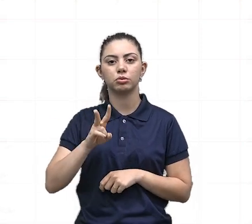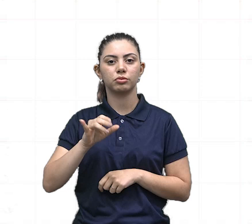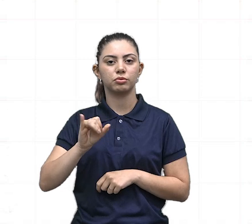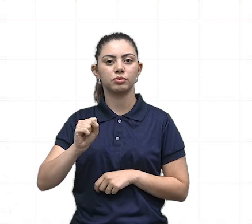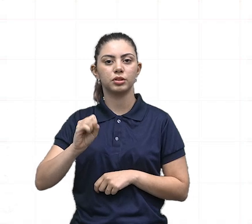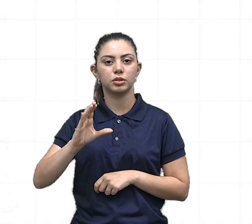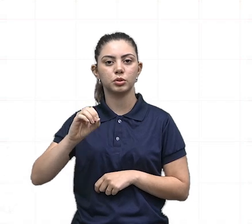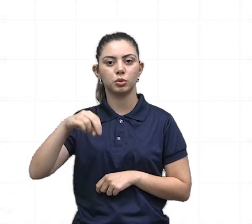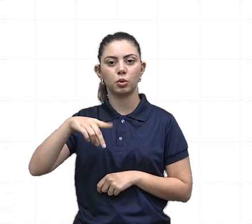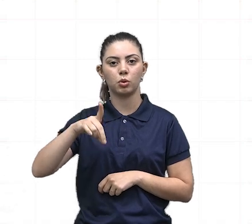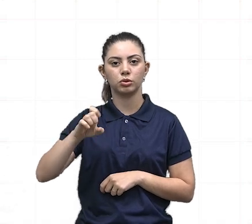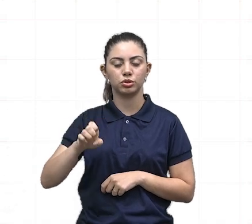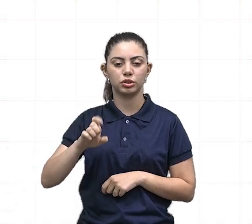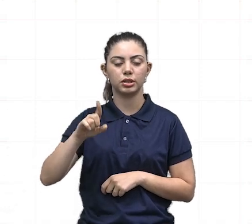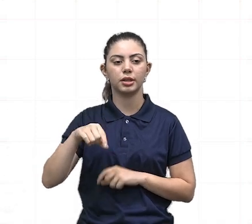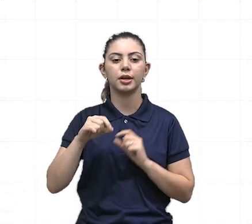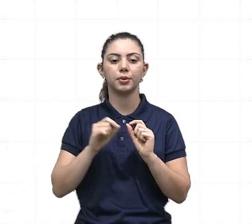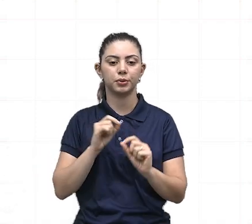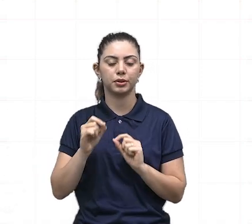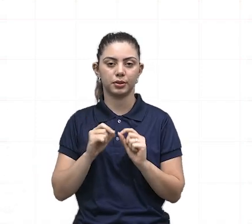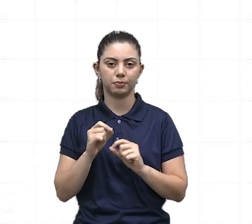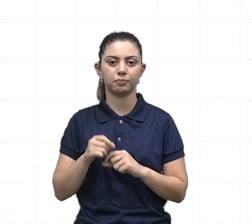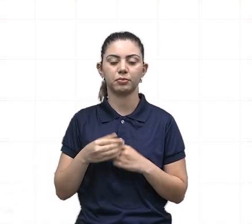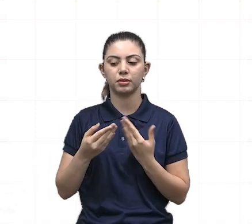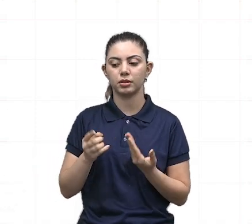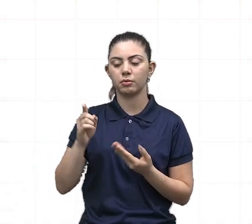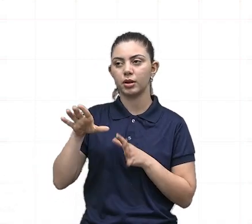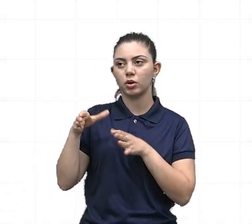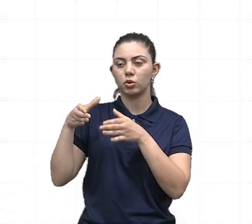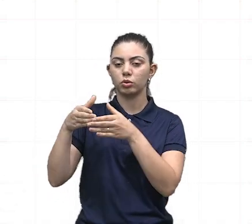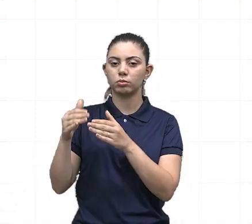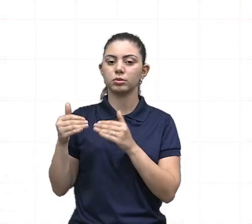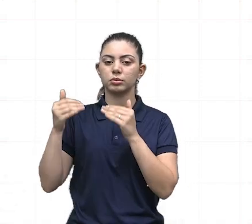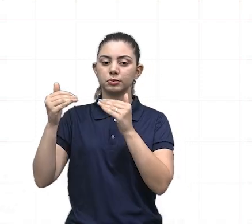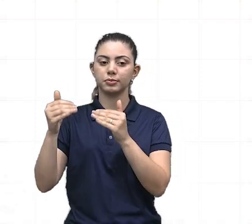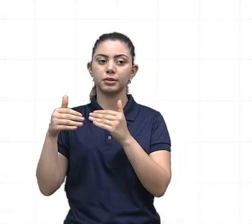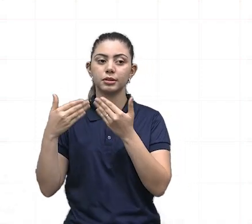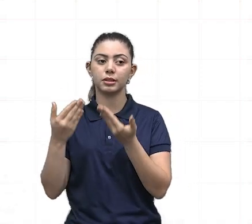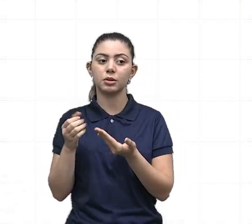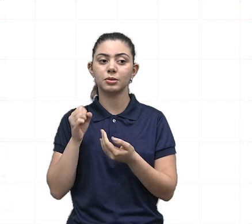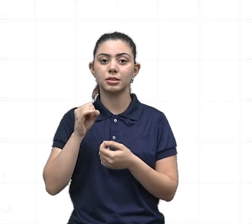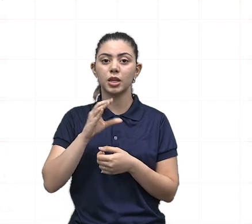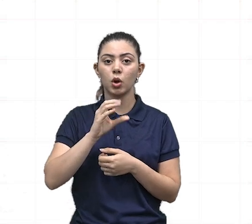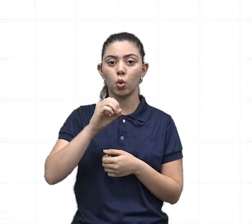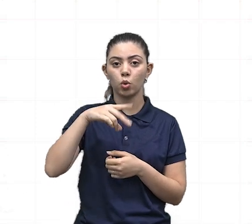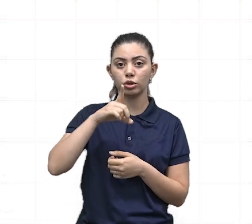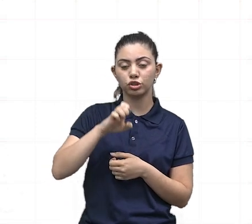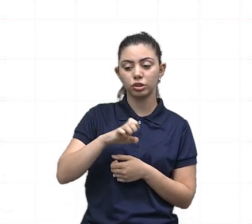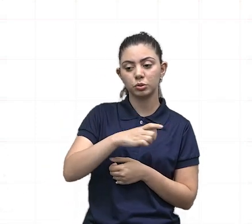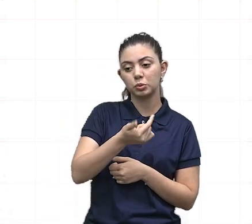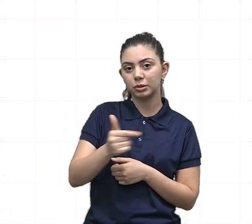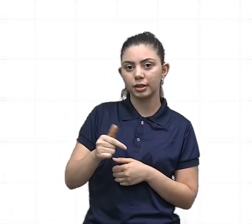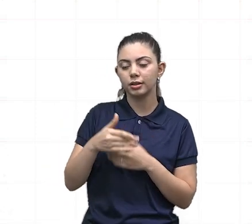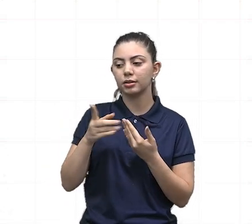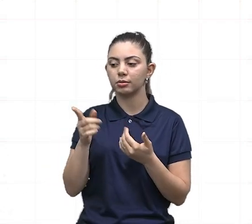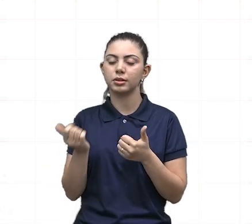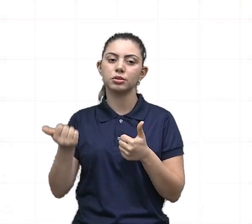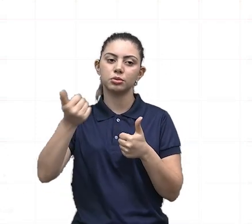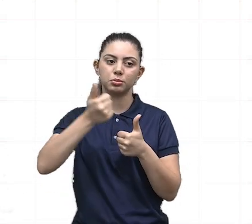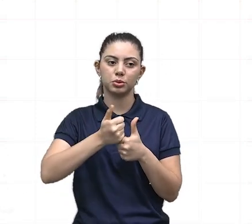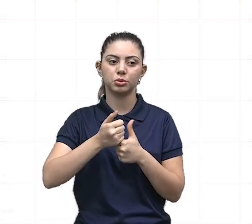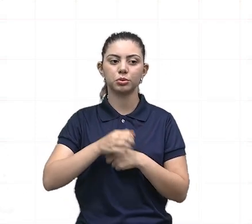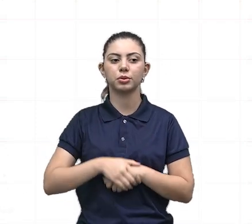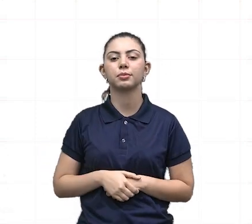é um título criado para os nobres que, na ausência dos condes, os substituiriam.